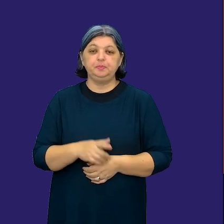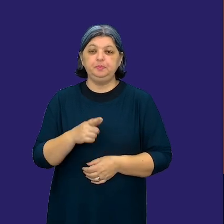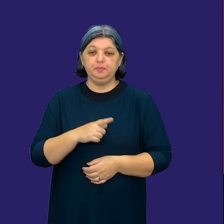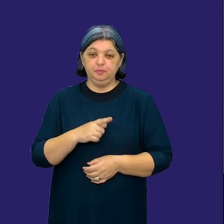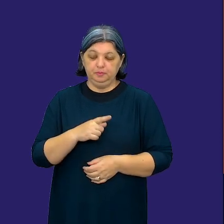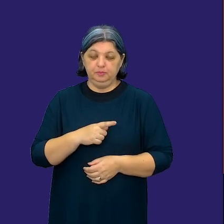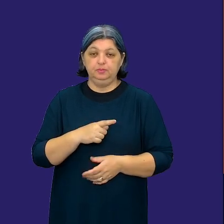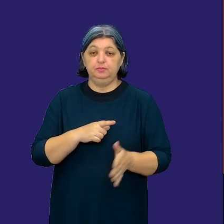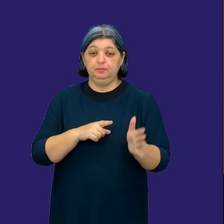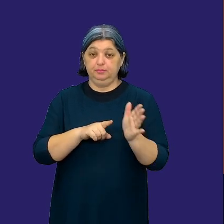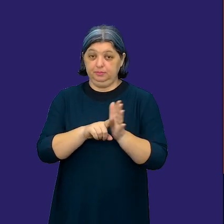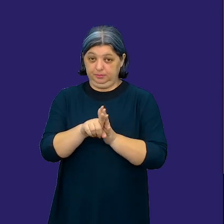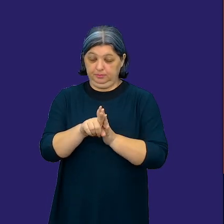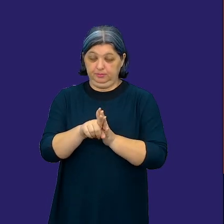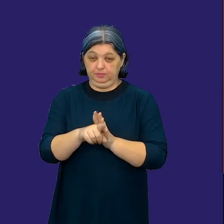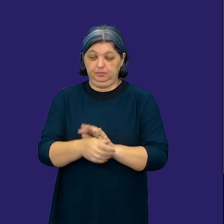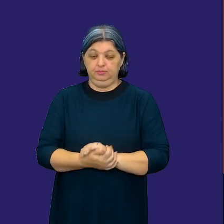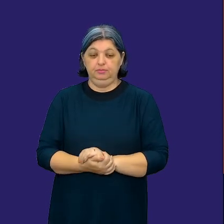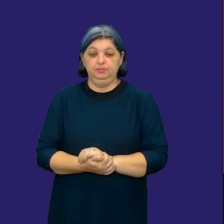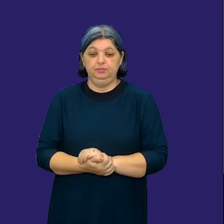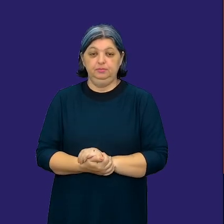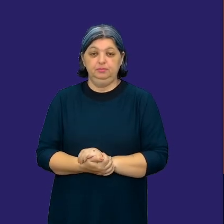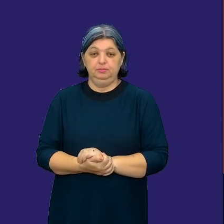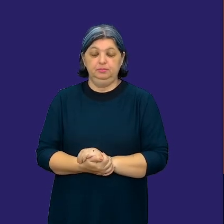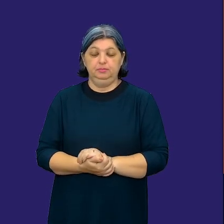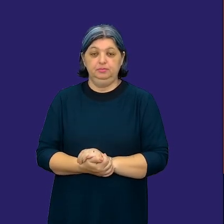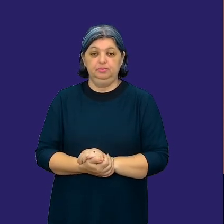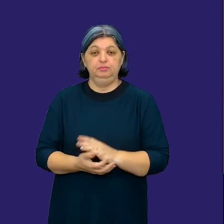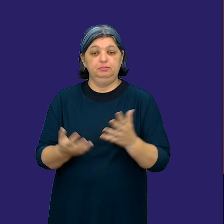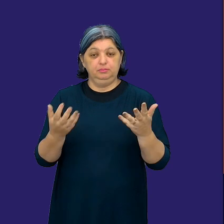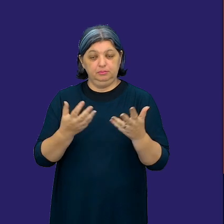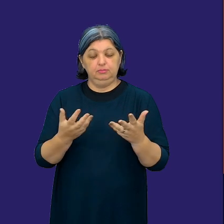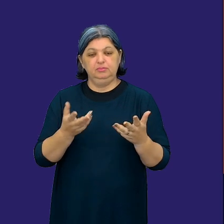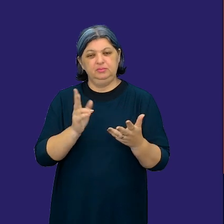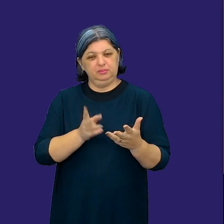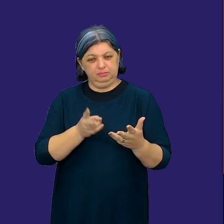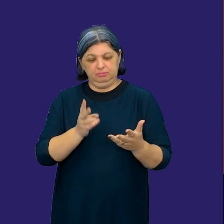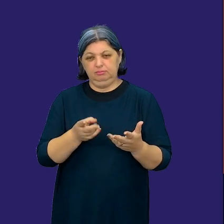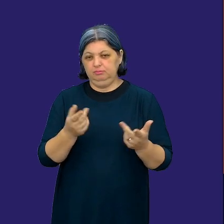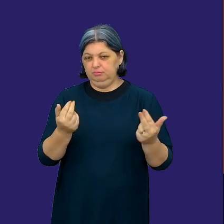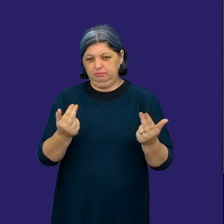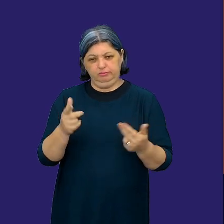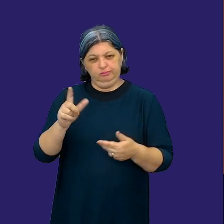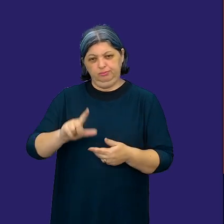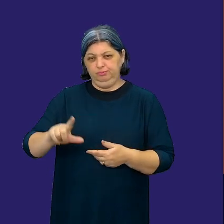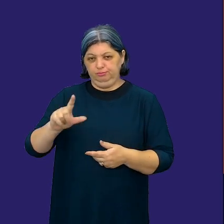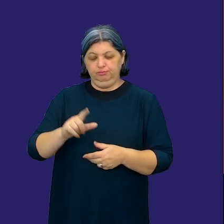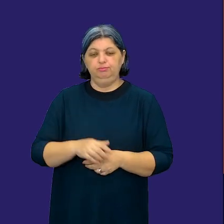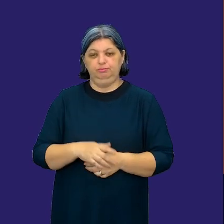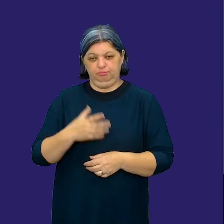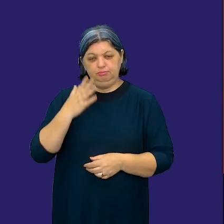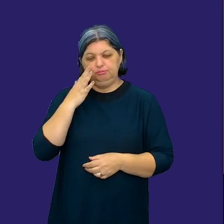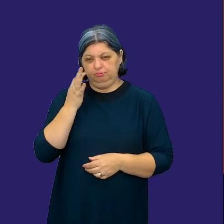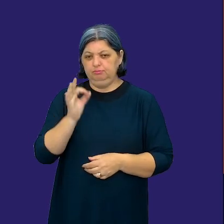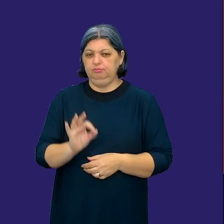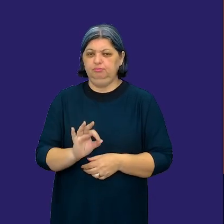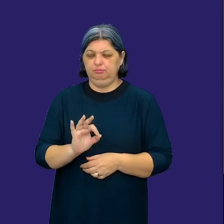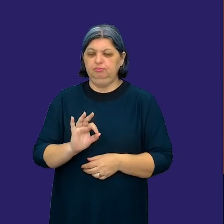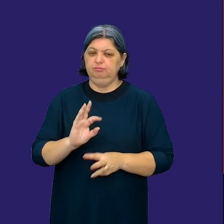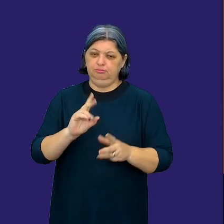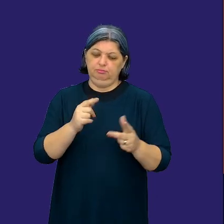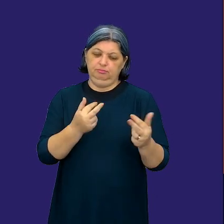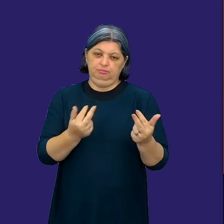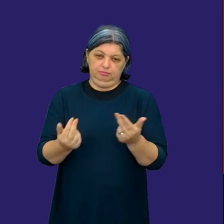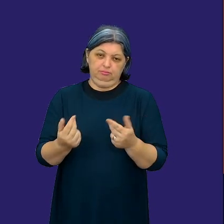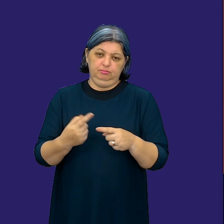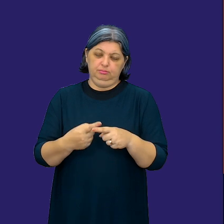teremos aí uma pergunta e eu gostaria que de forma muito como sempre né Óbvio tenho certeza que todos são porque não